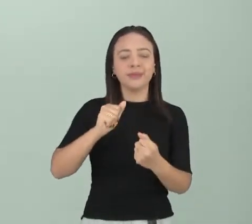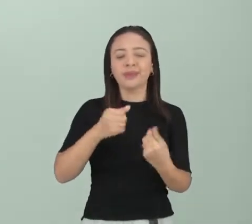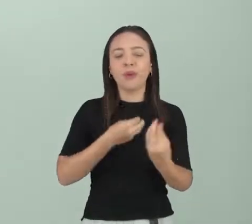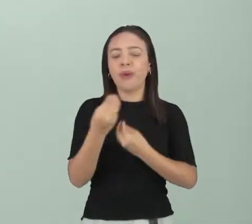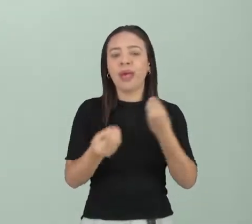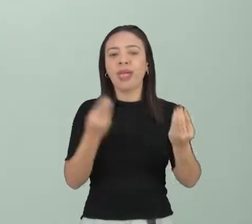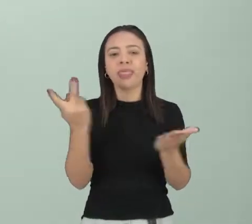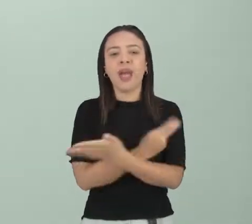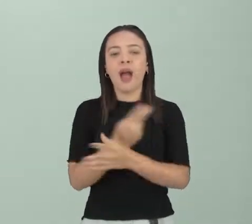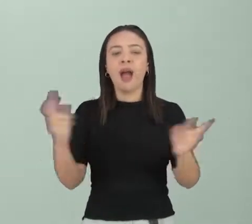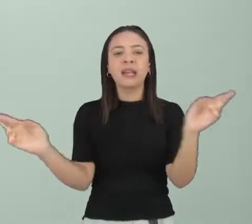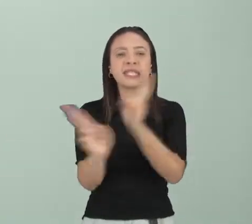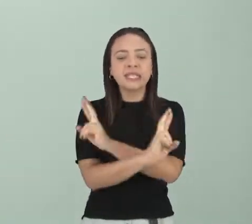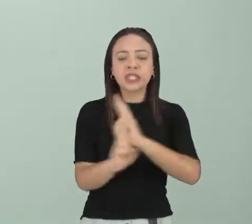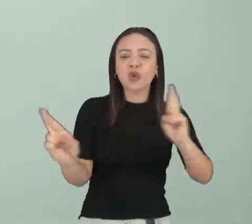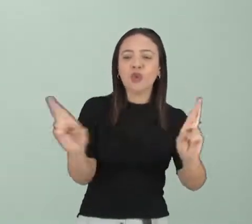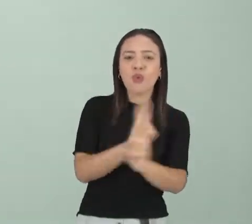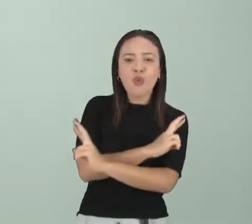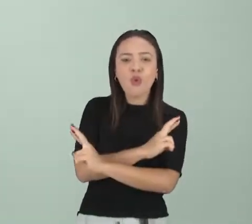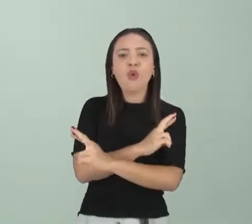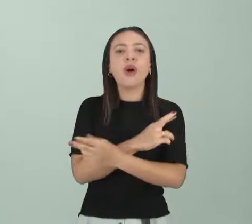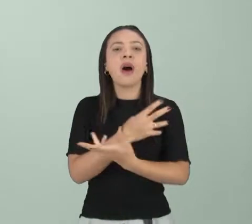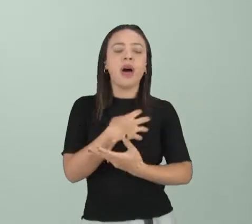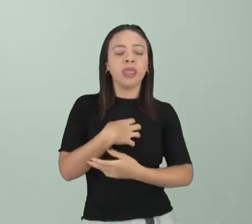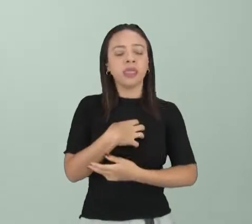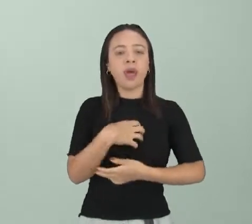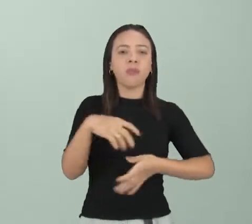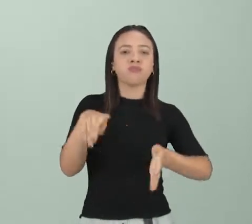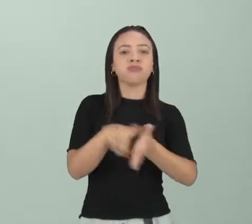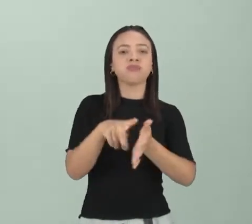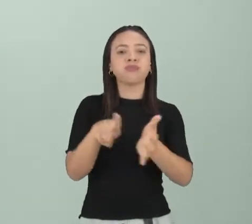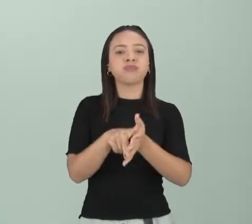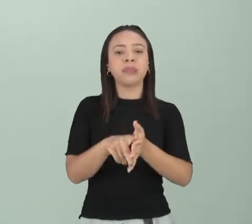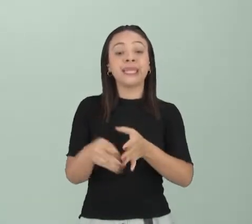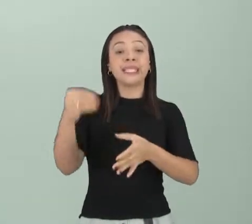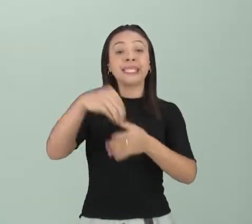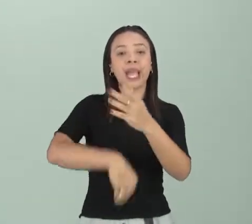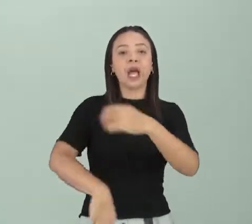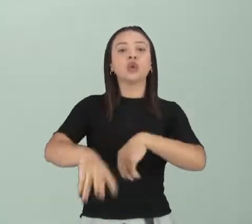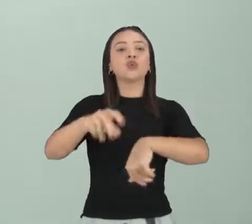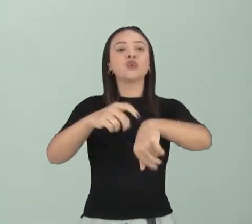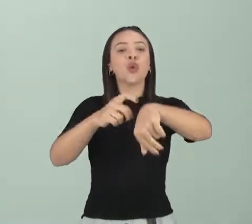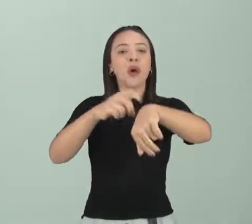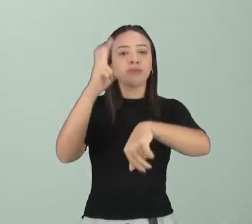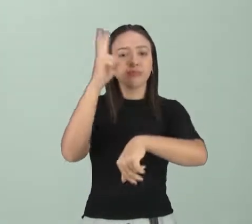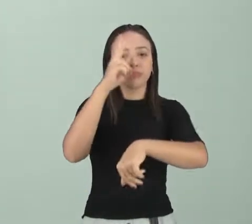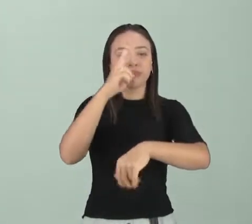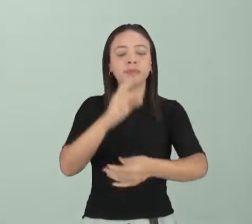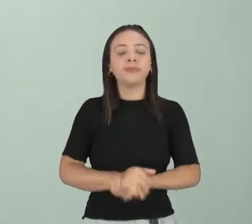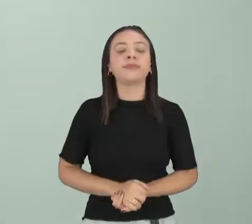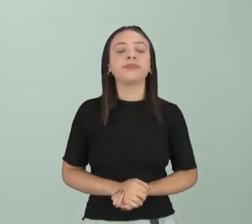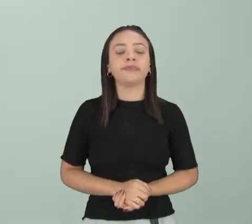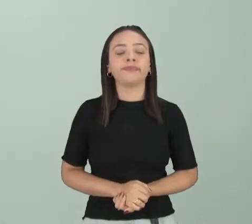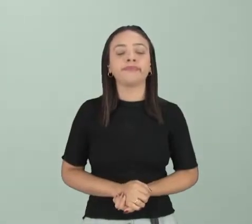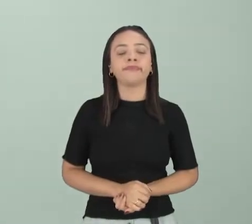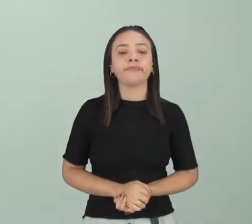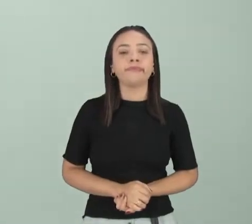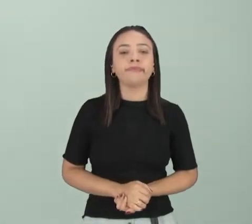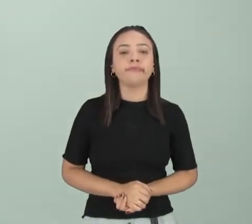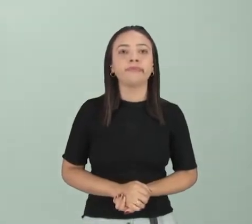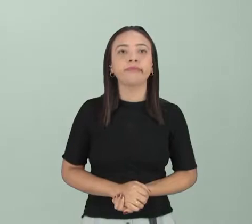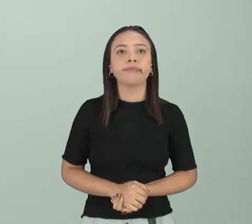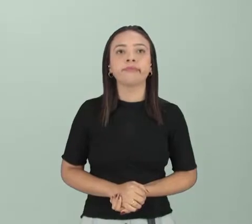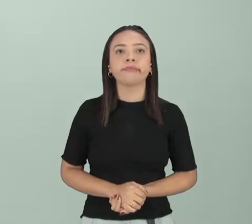homens eles vão usar relacionales ou imagina dentro desse tempo histórico tão tempo é